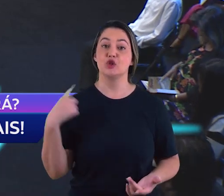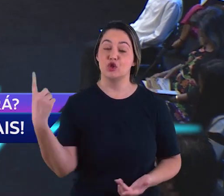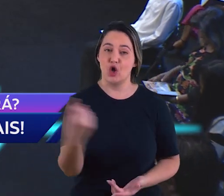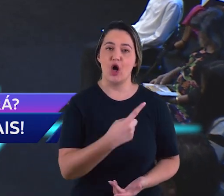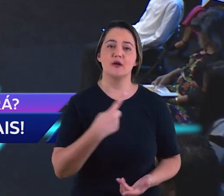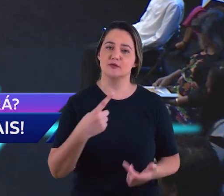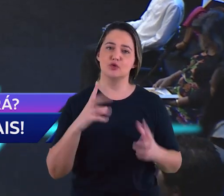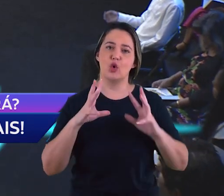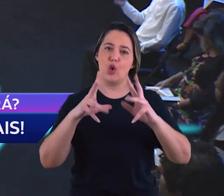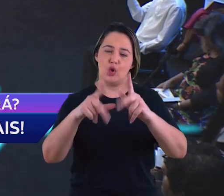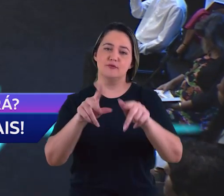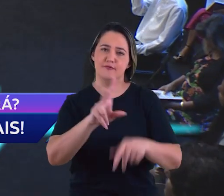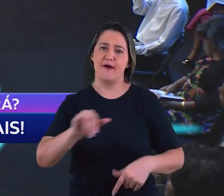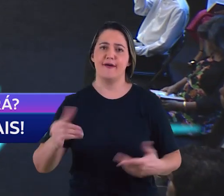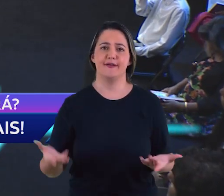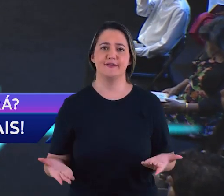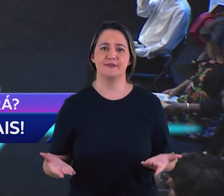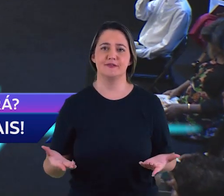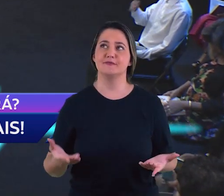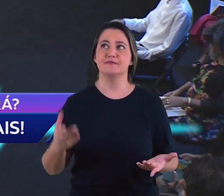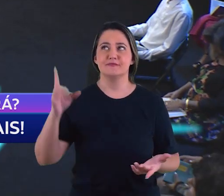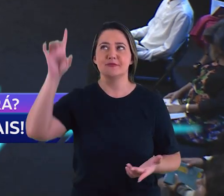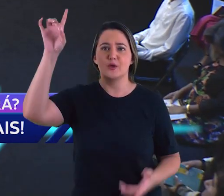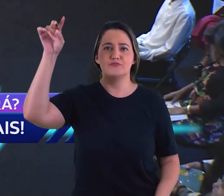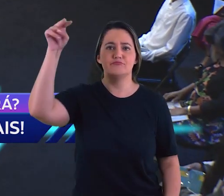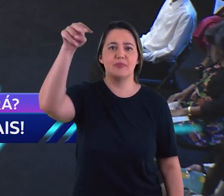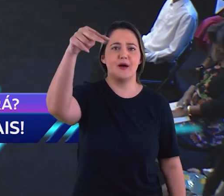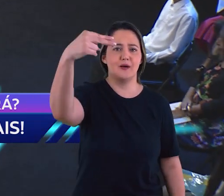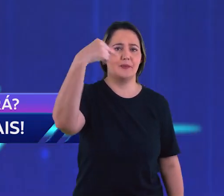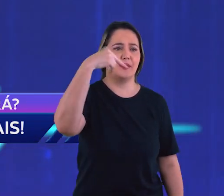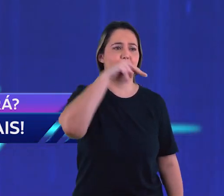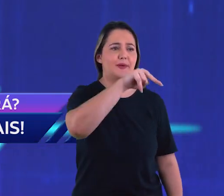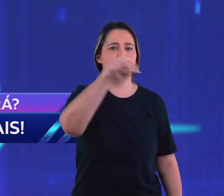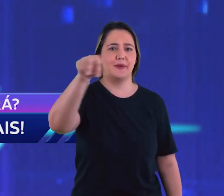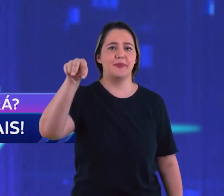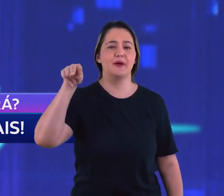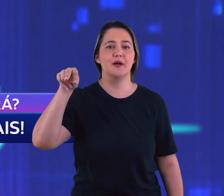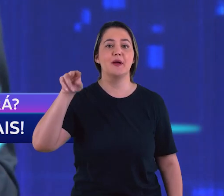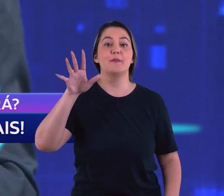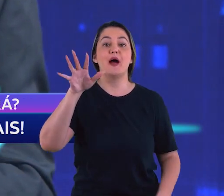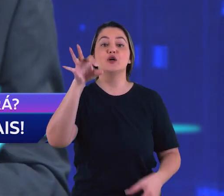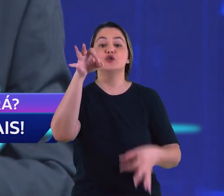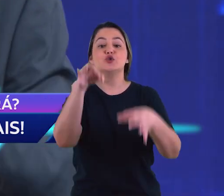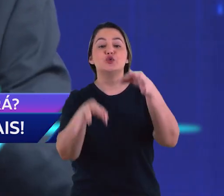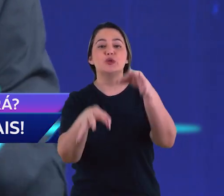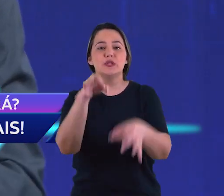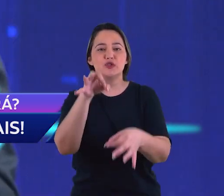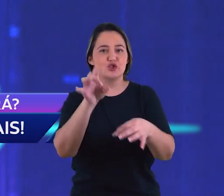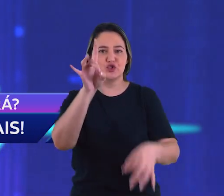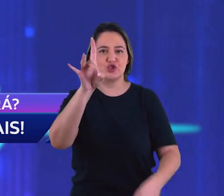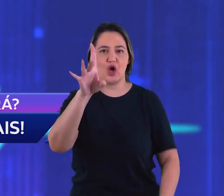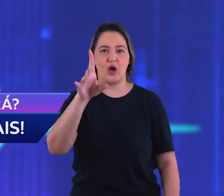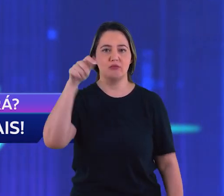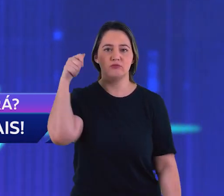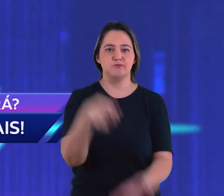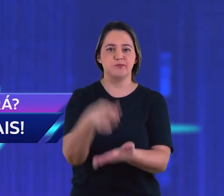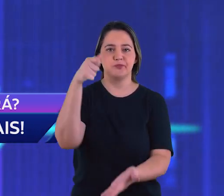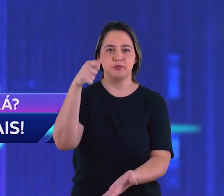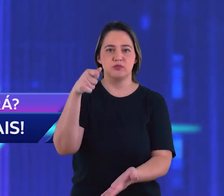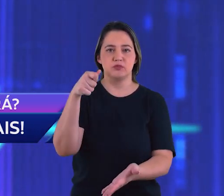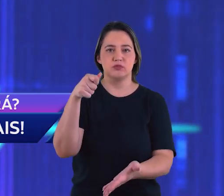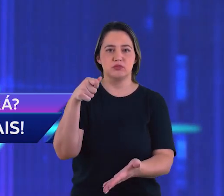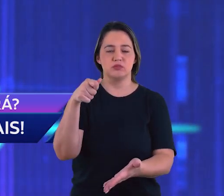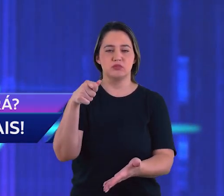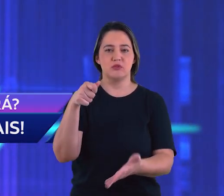todos nós vamos passar. Agora, esse juízo, ele também vem carregado de uma promessa de um futuro